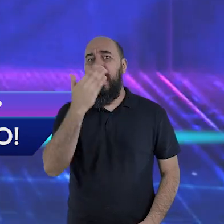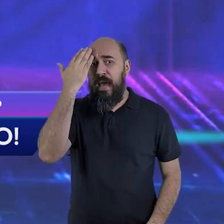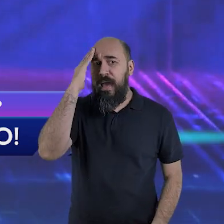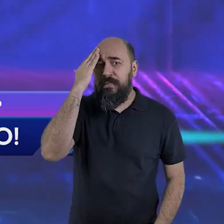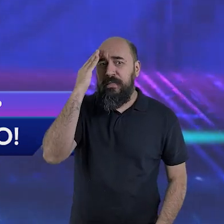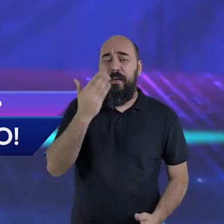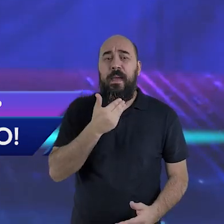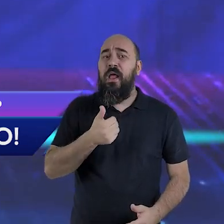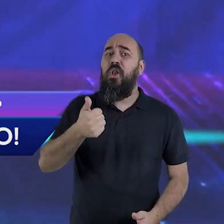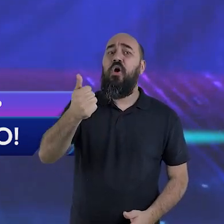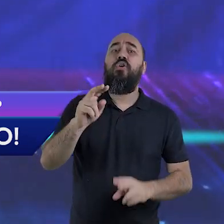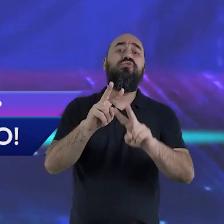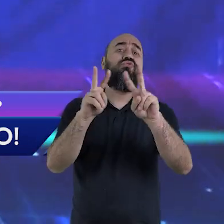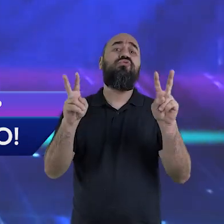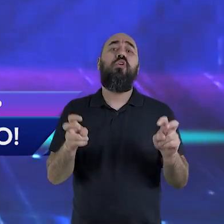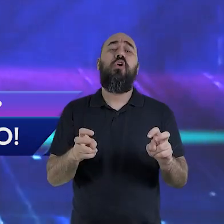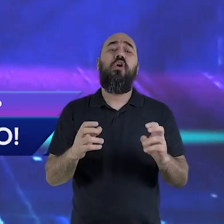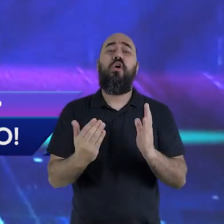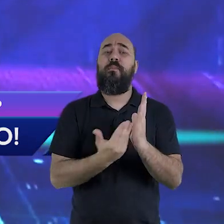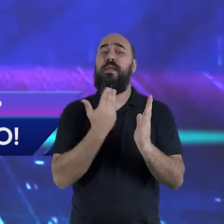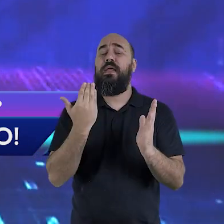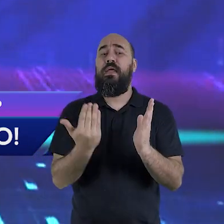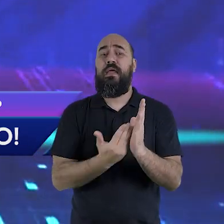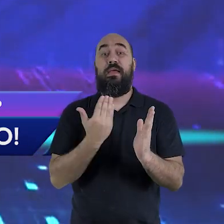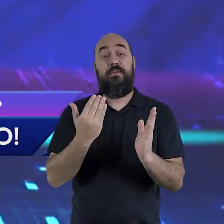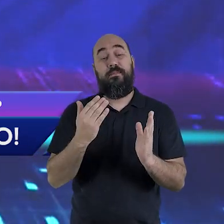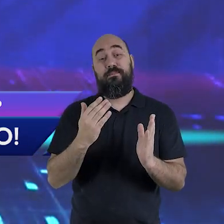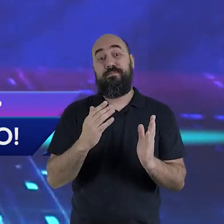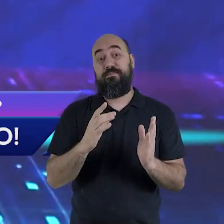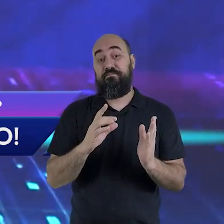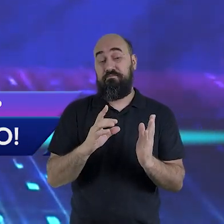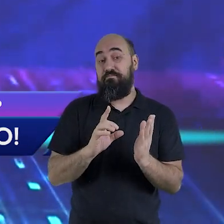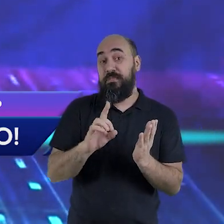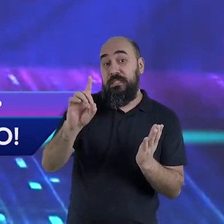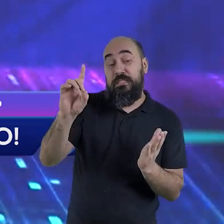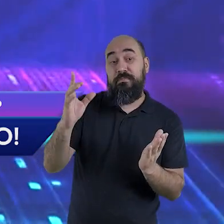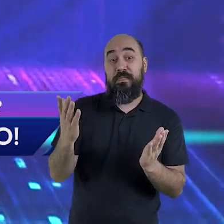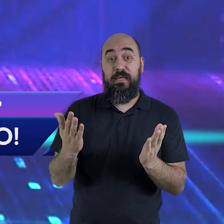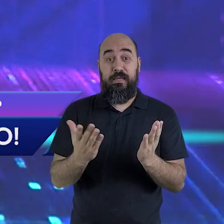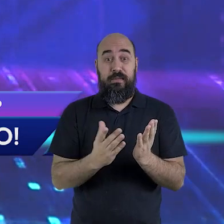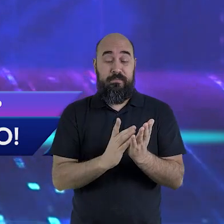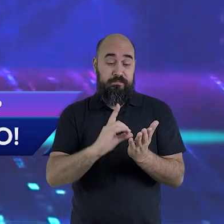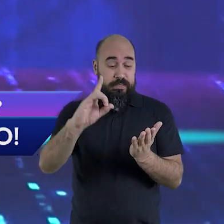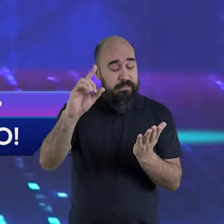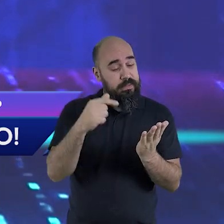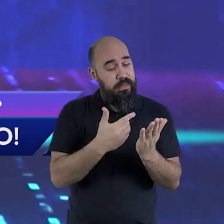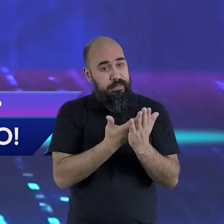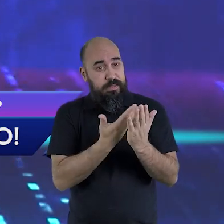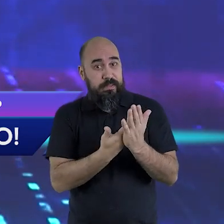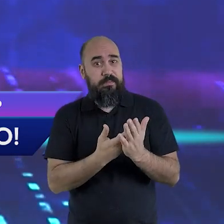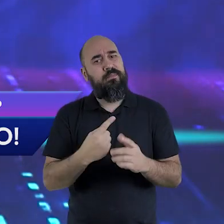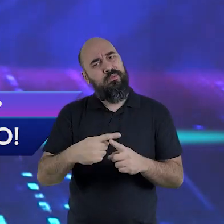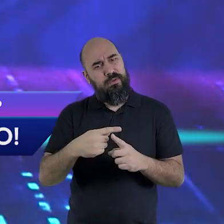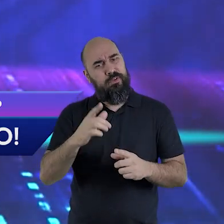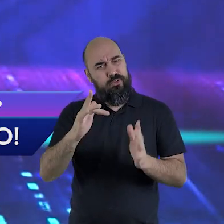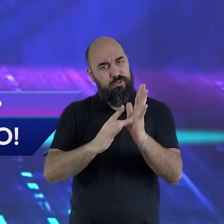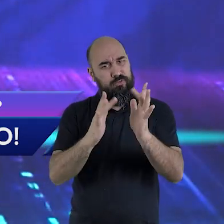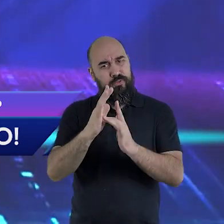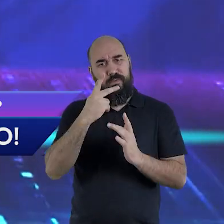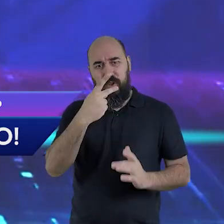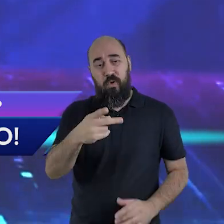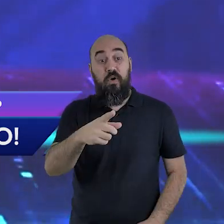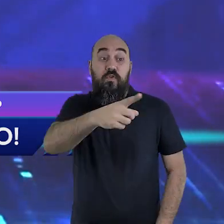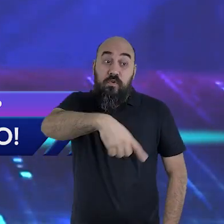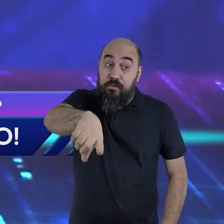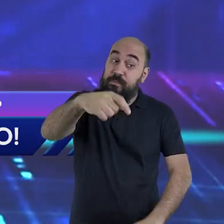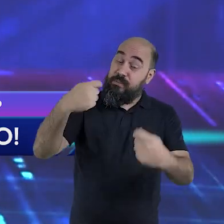entender mais sobre aquilo que Deus deixou escrito em sua palavra, porque Jesus disse: conhecereis a verdade e a verdade